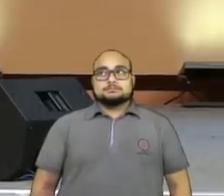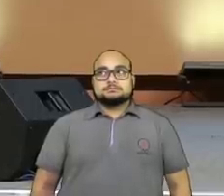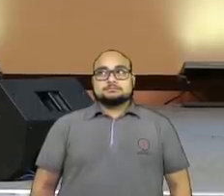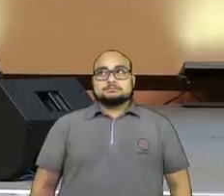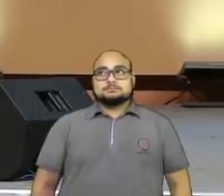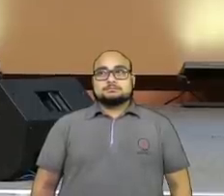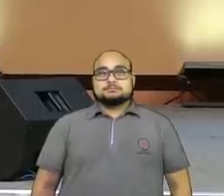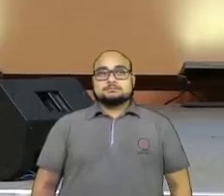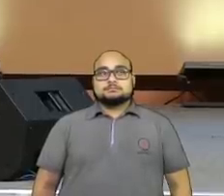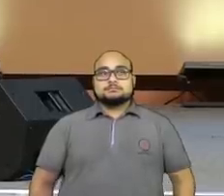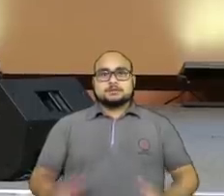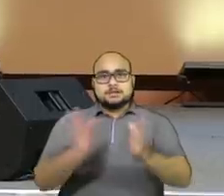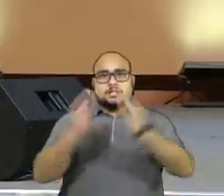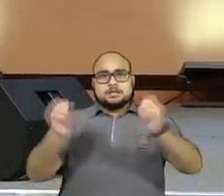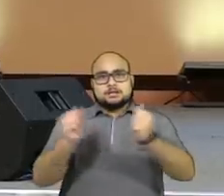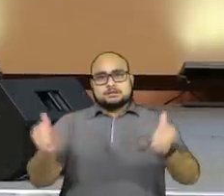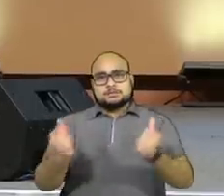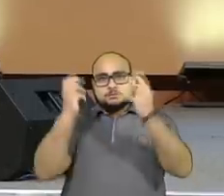Aleluia.